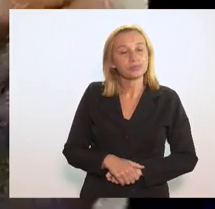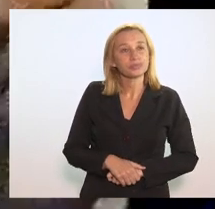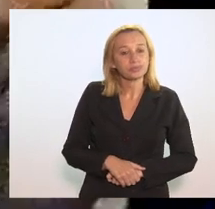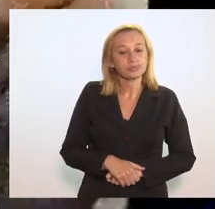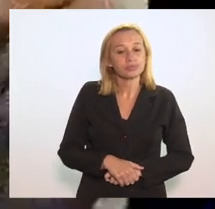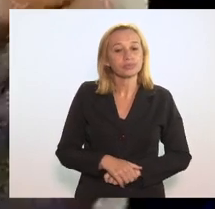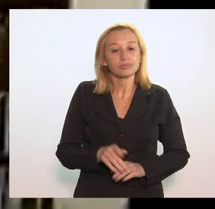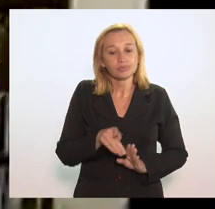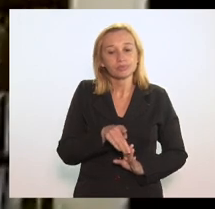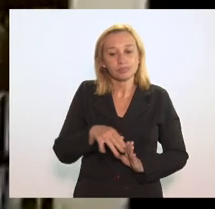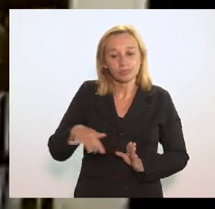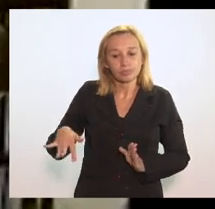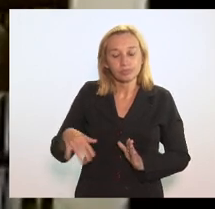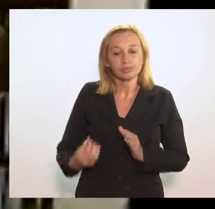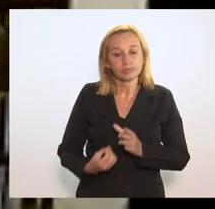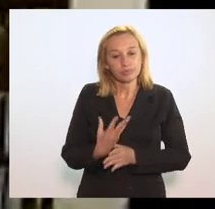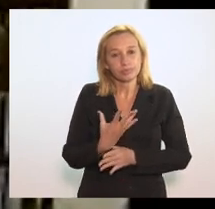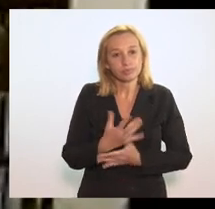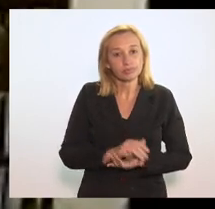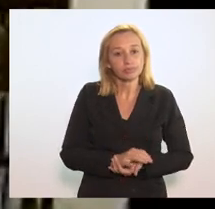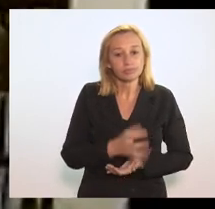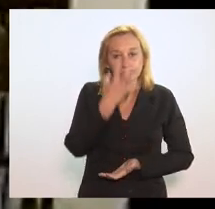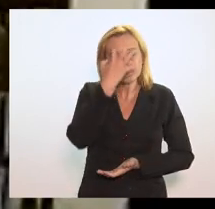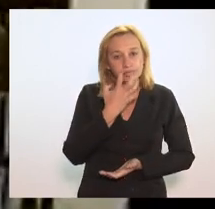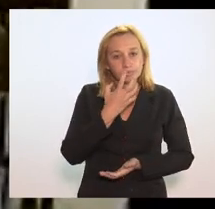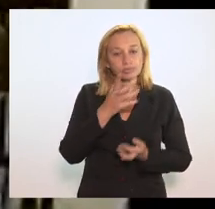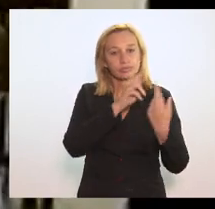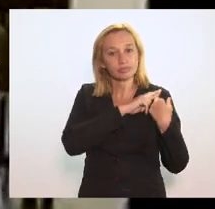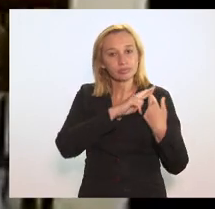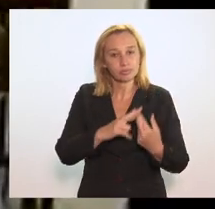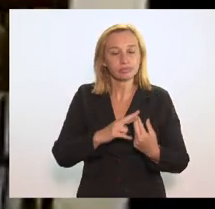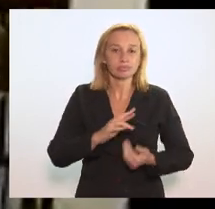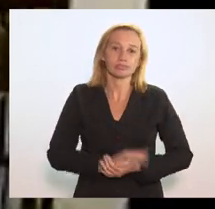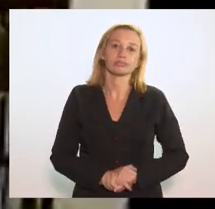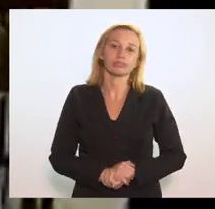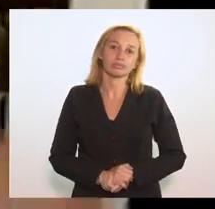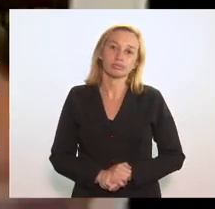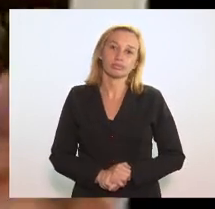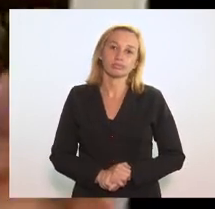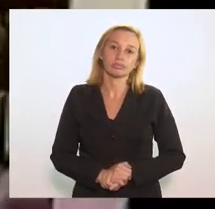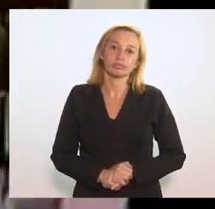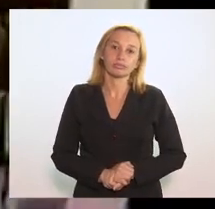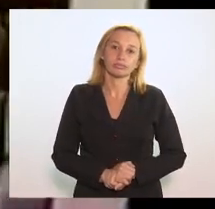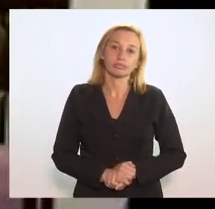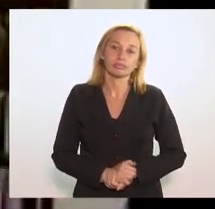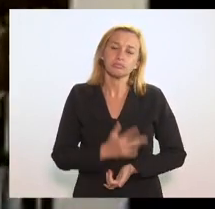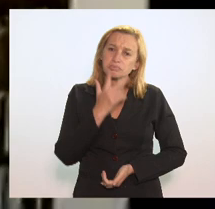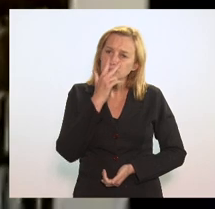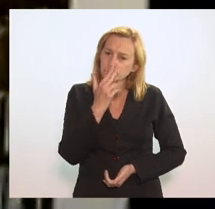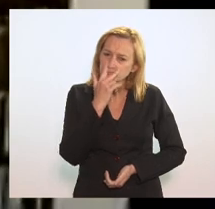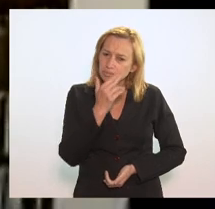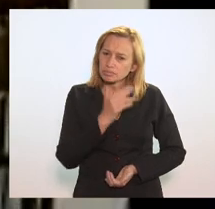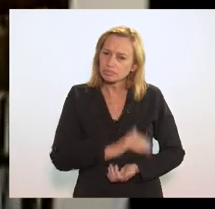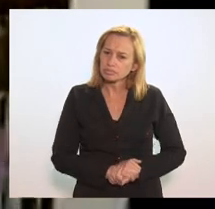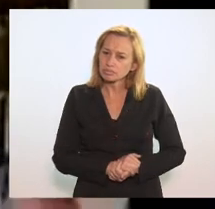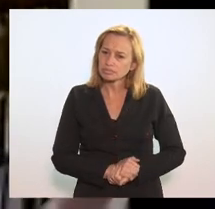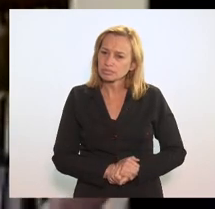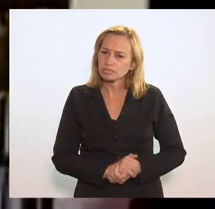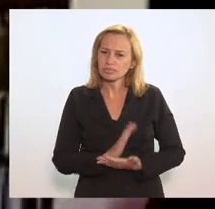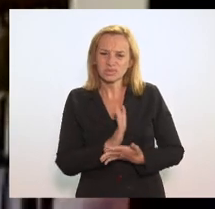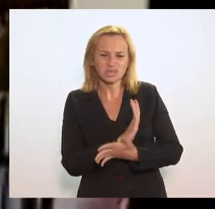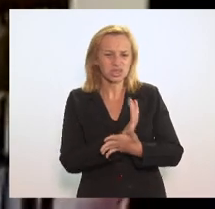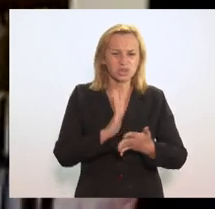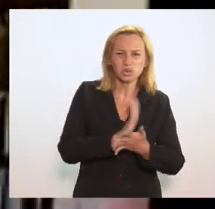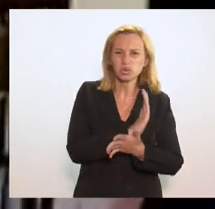são protocolos feitos com seriedade e responsabilidade. Parece que as coisas não